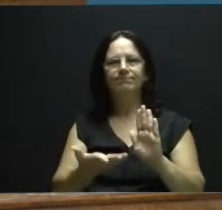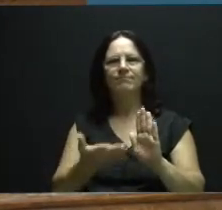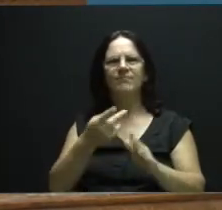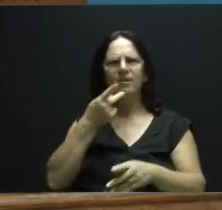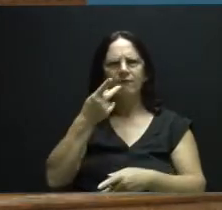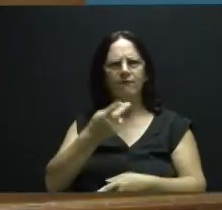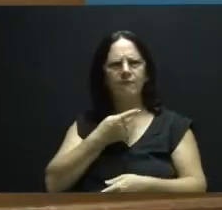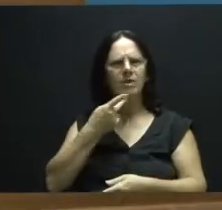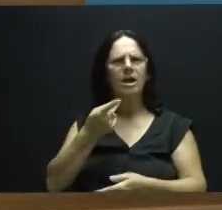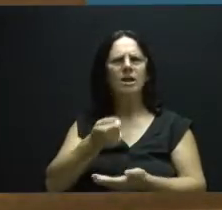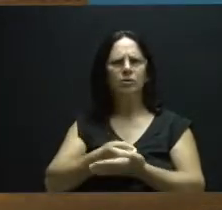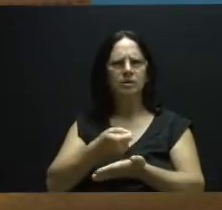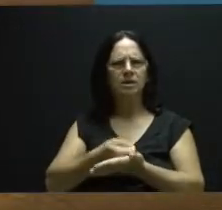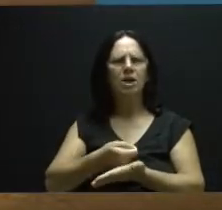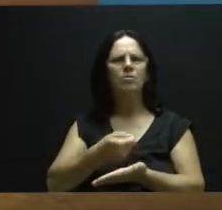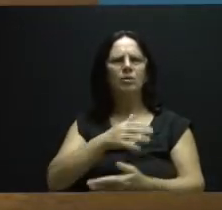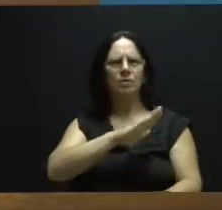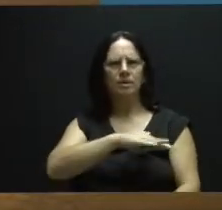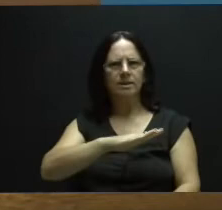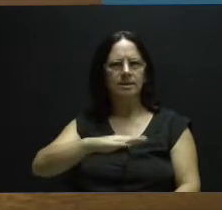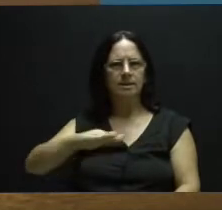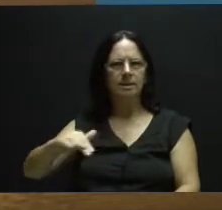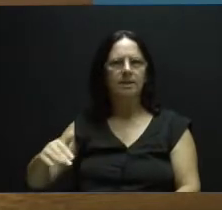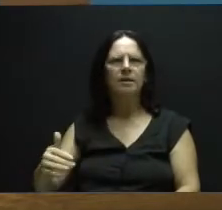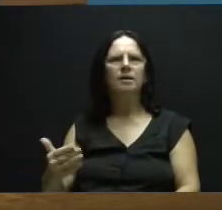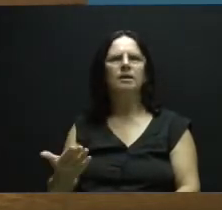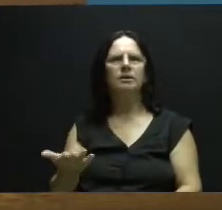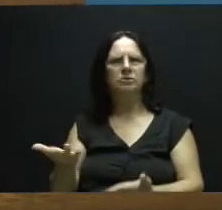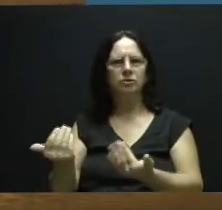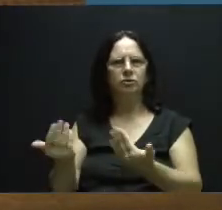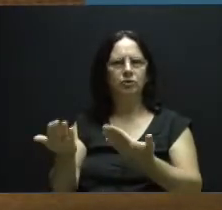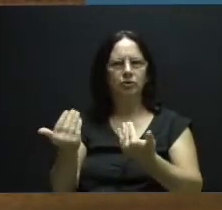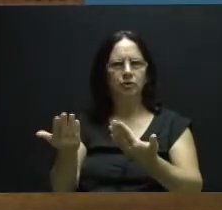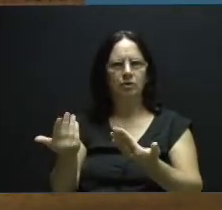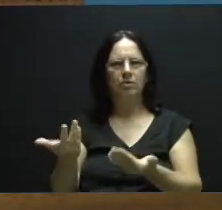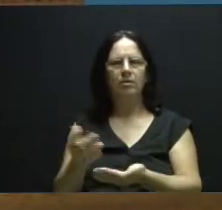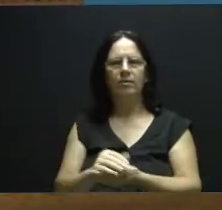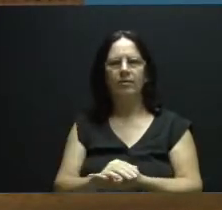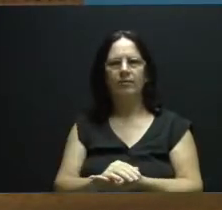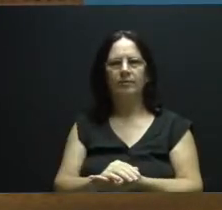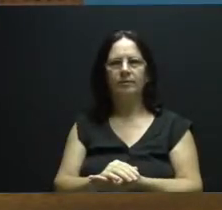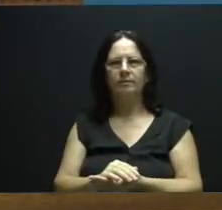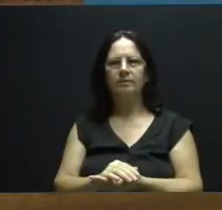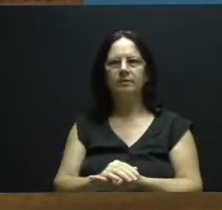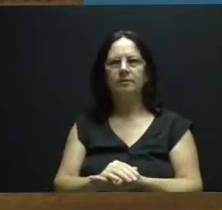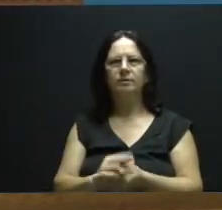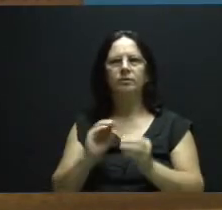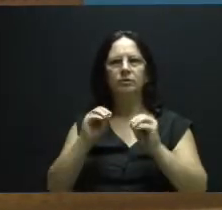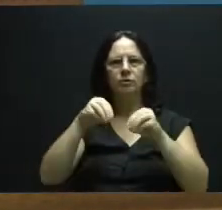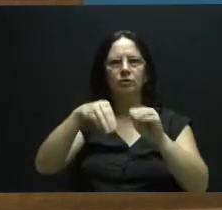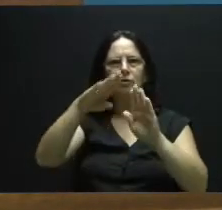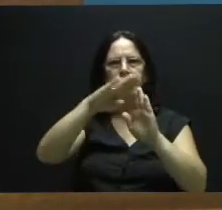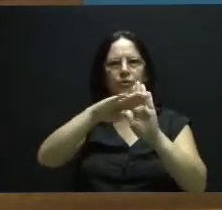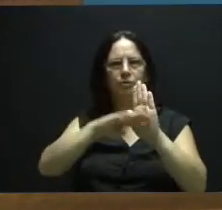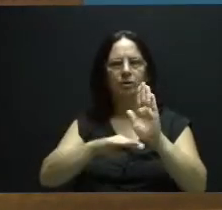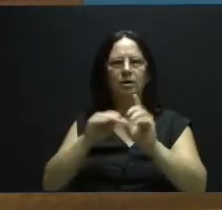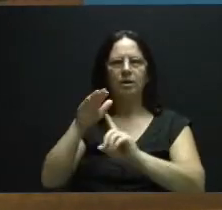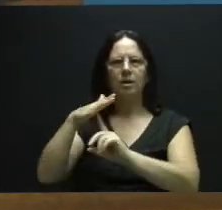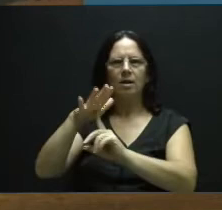constantemente sobre nossas crianças nossos jovens adolescentes e institui o programa praça